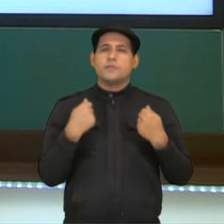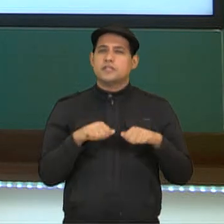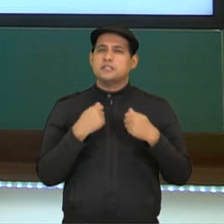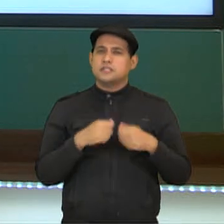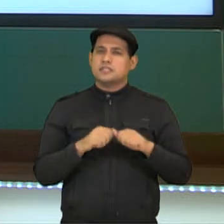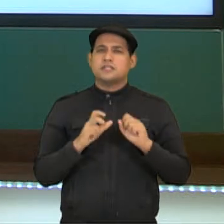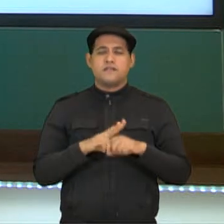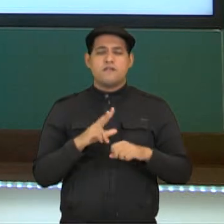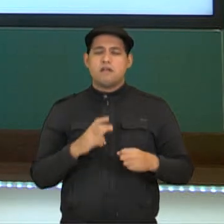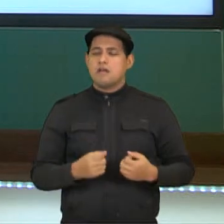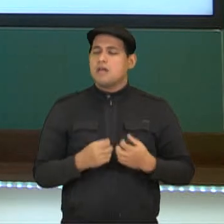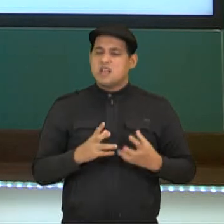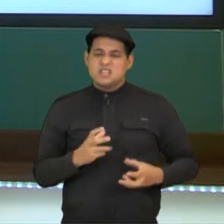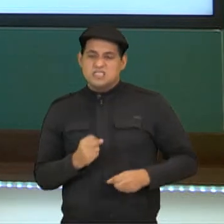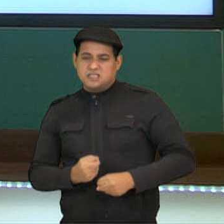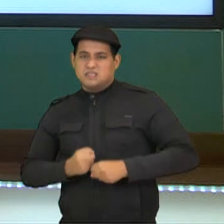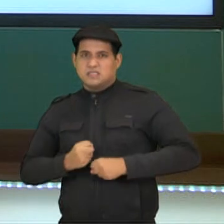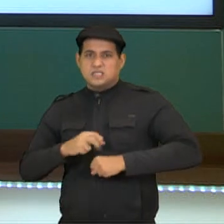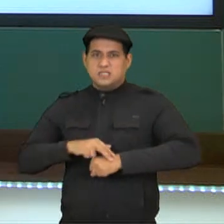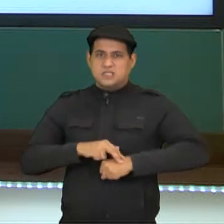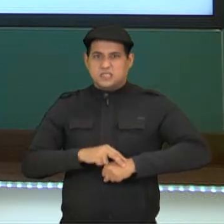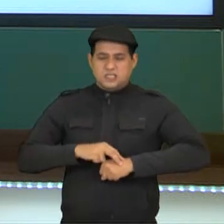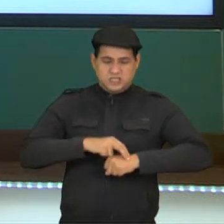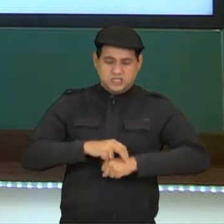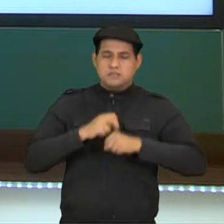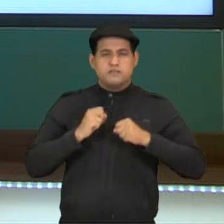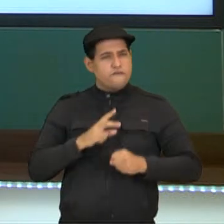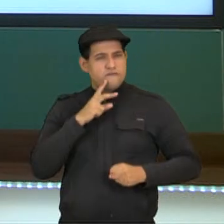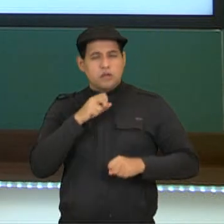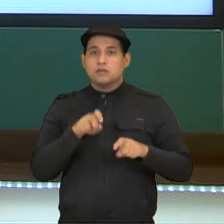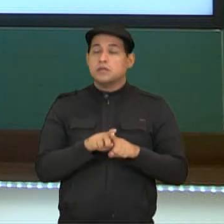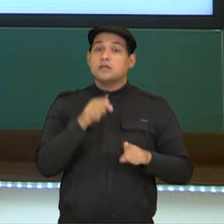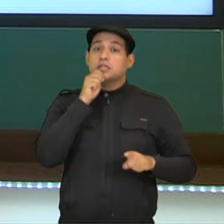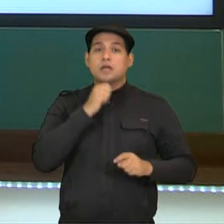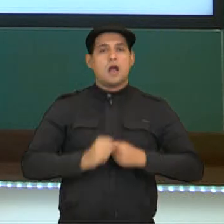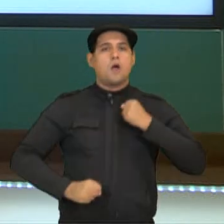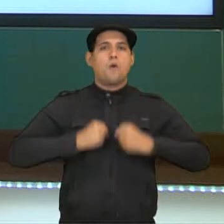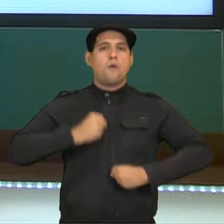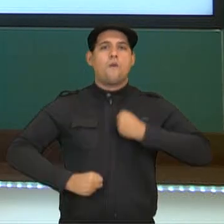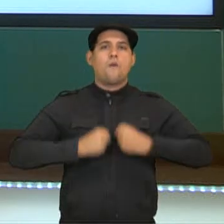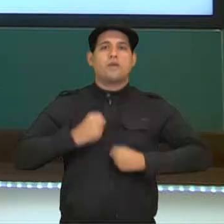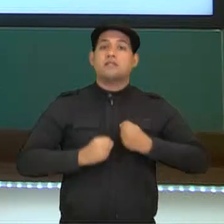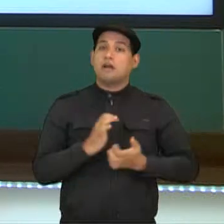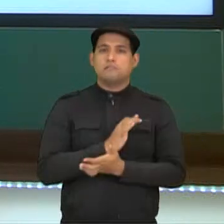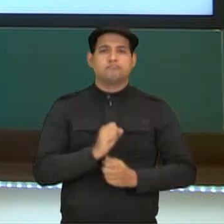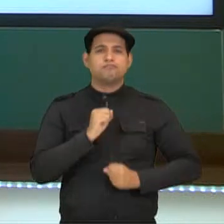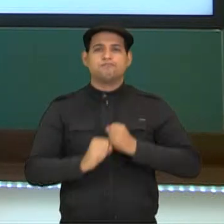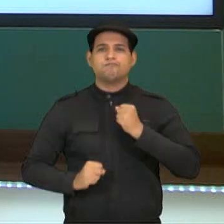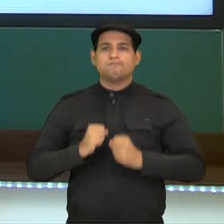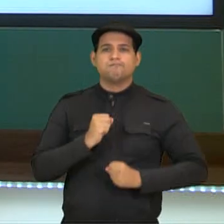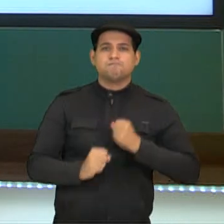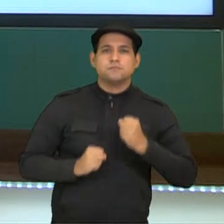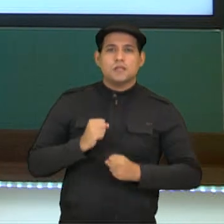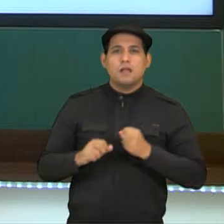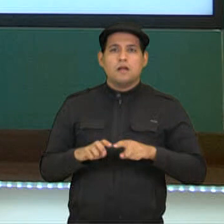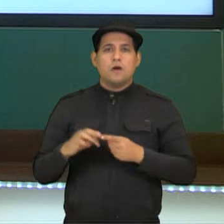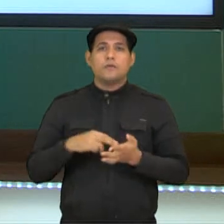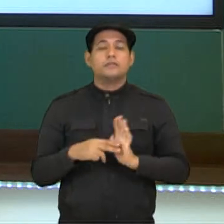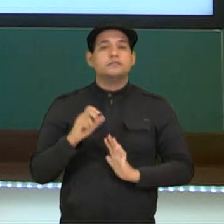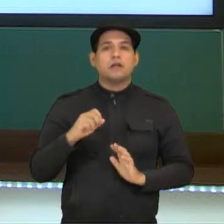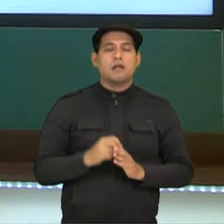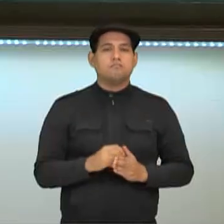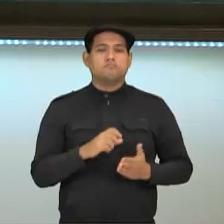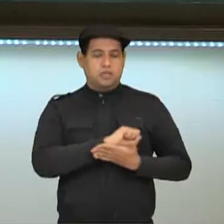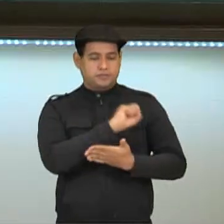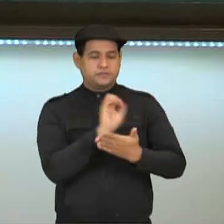resistência. Geralmente as provas mais curtas da corrida, vou dar um exemplo da corrida, geralmente as provas mais curtas da corrida são as